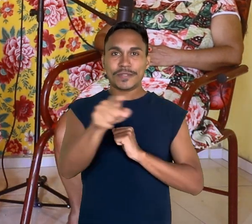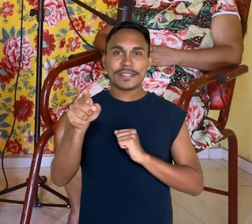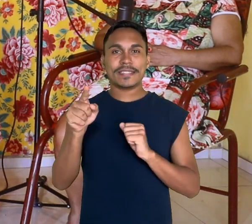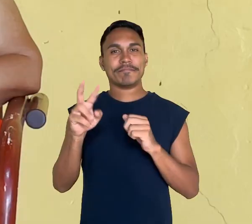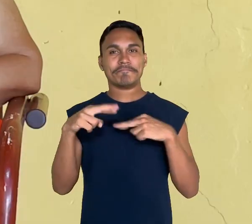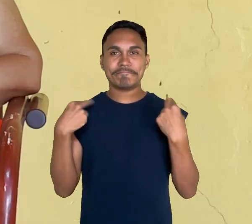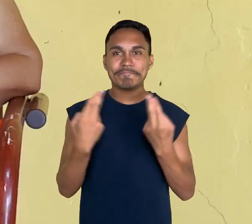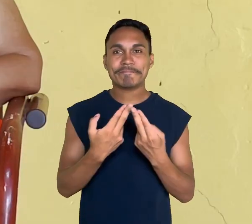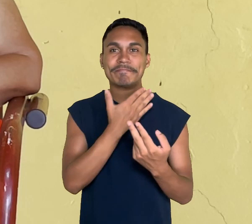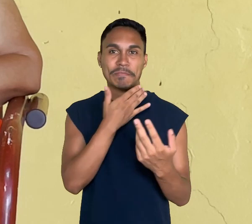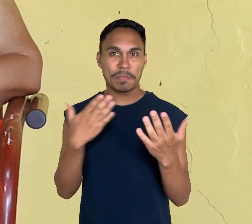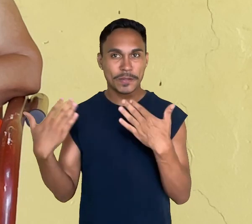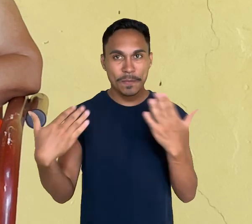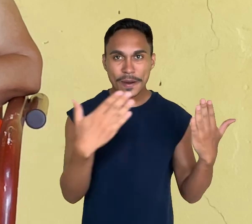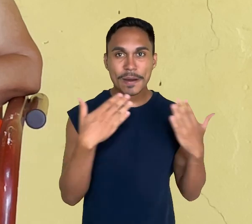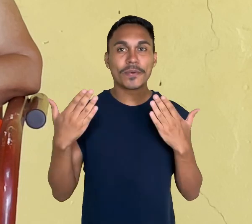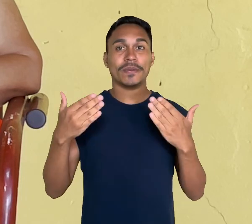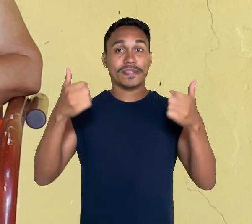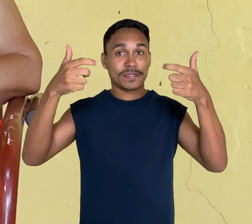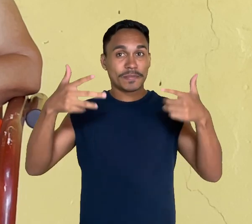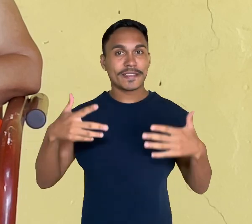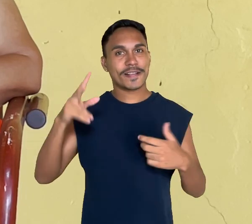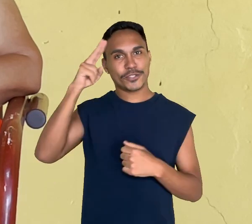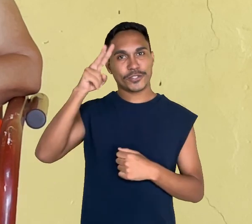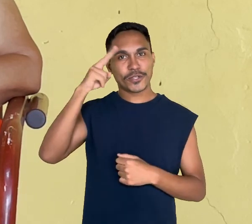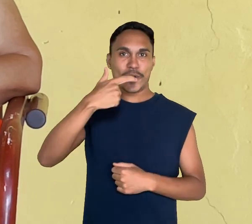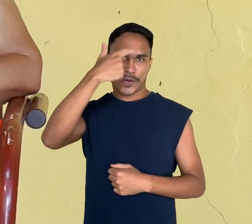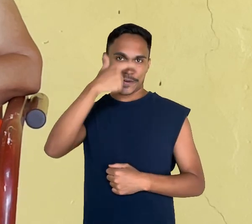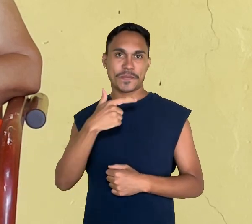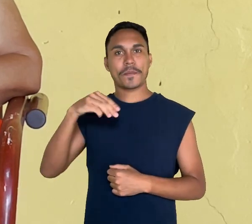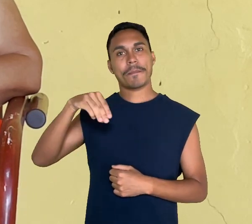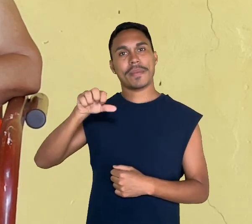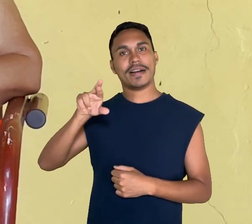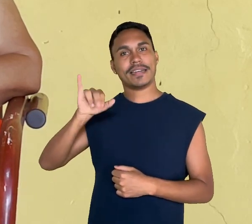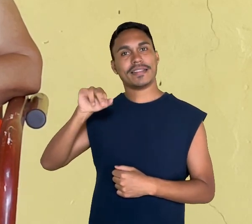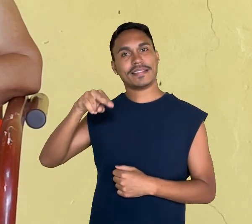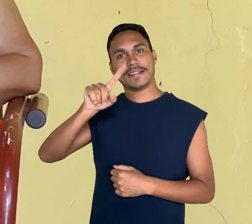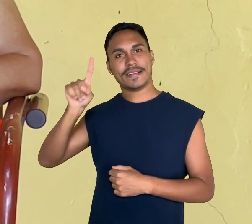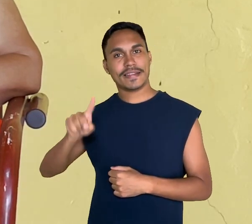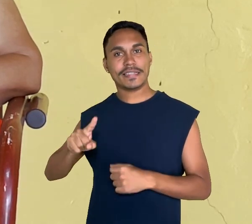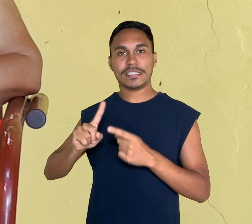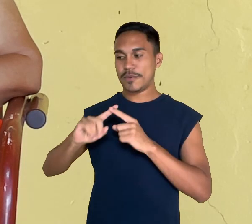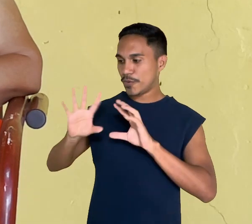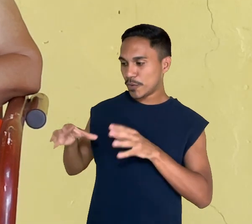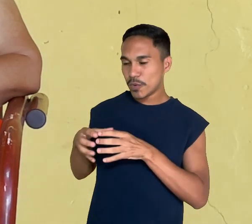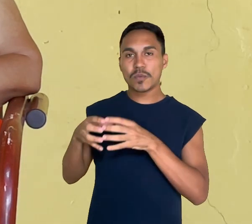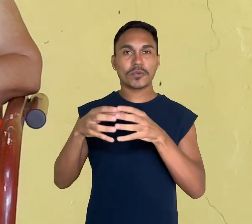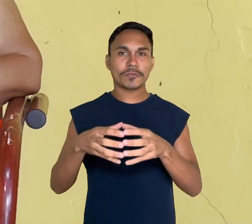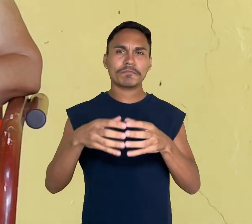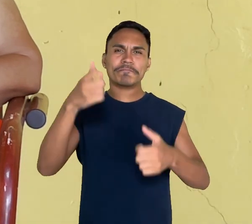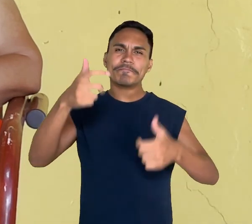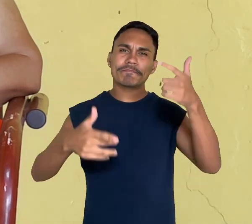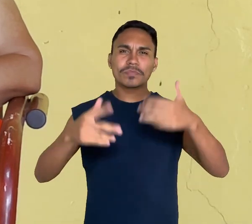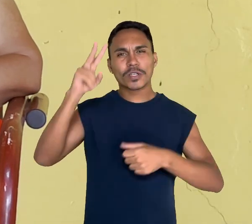para a gente bater um papo 10 por aqui, né? Falar sobre a história da Mestra Marinês, falar sobre o grupo da Mestra Marinês, contar um